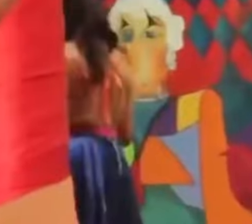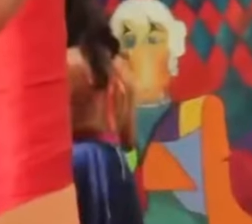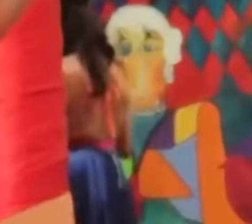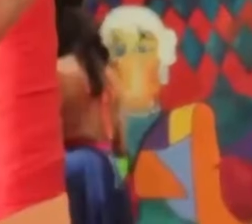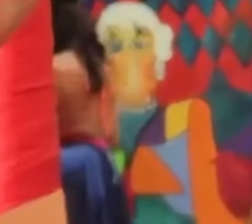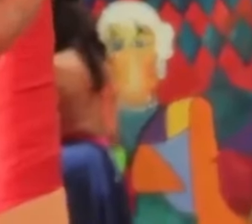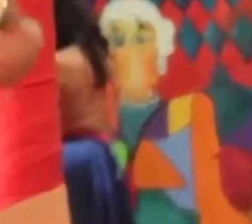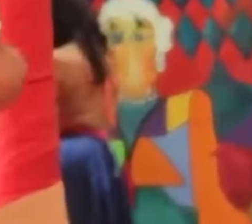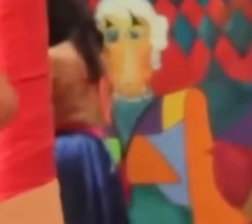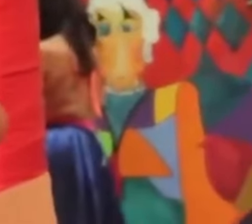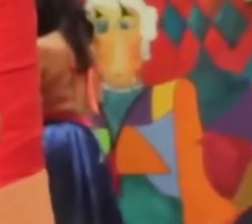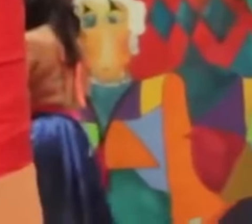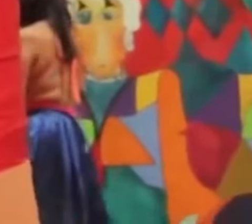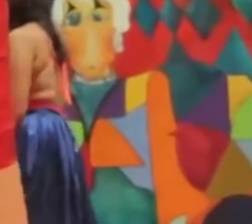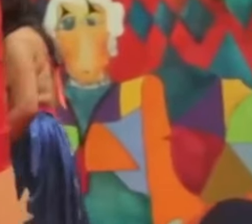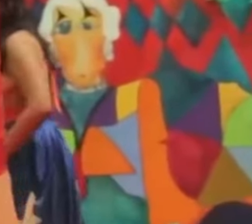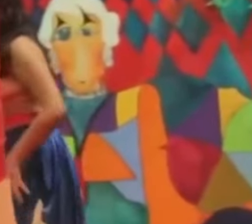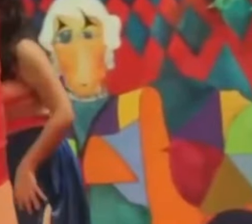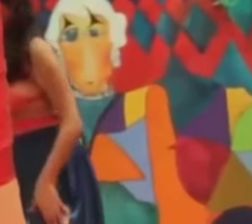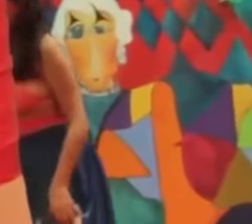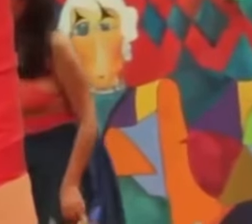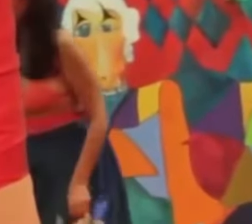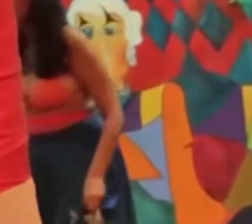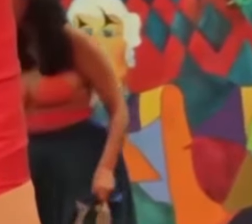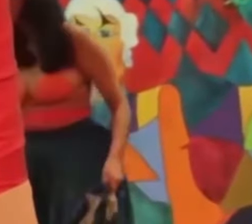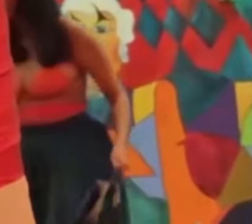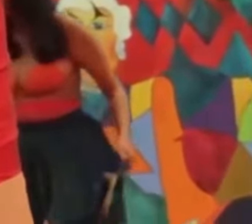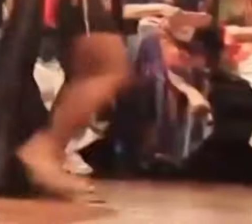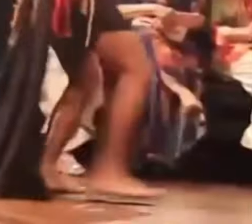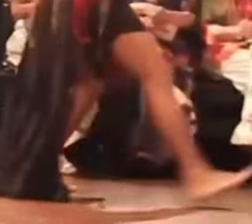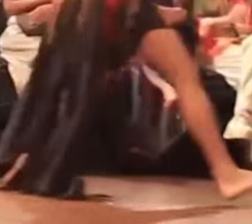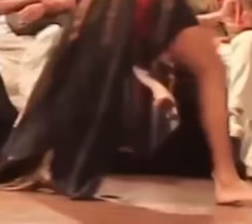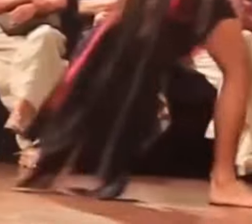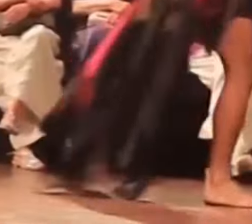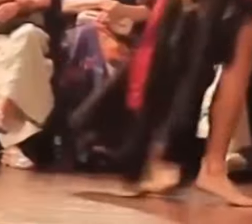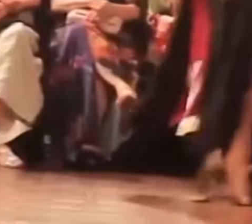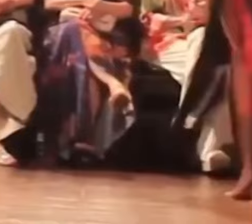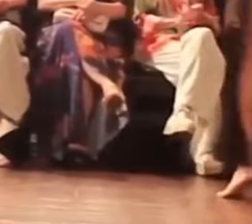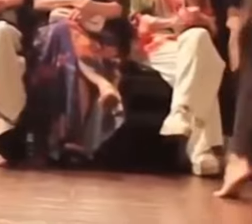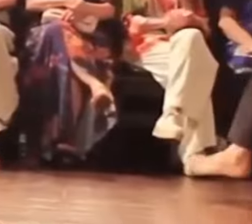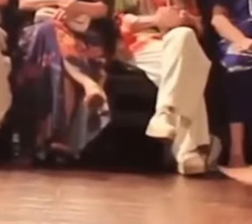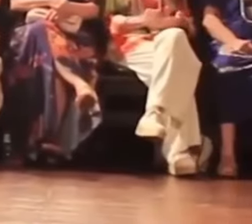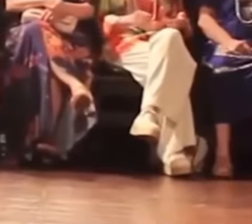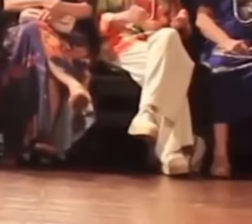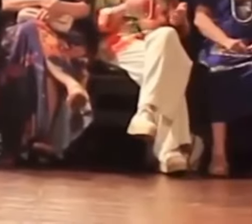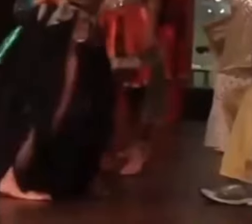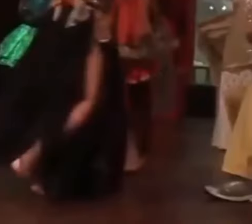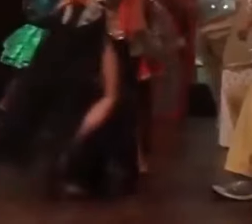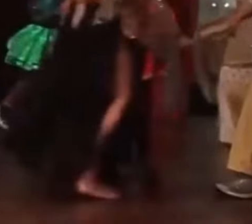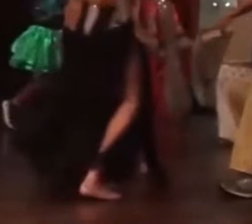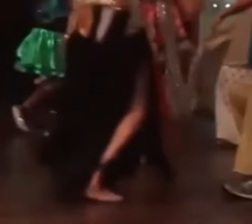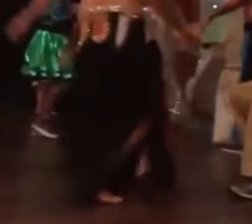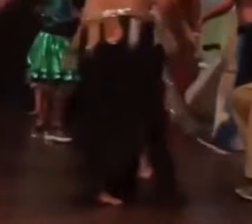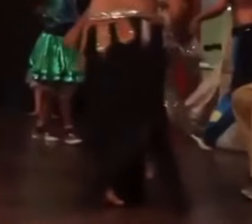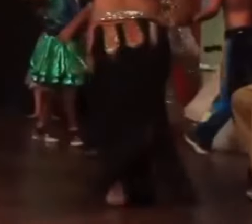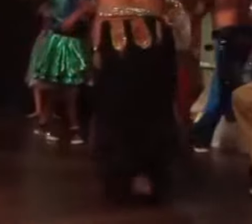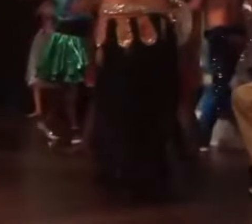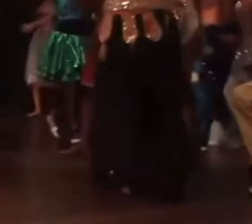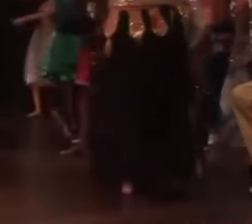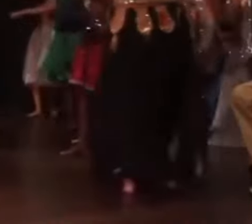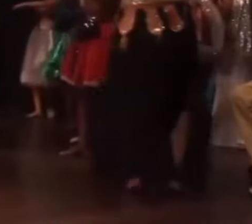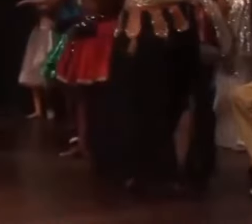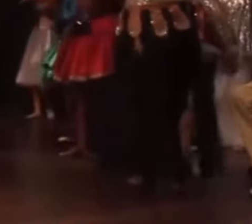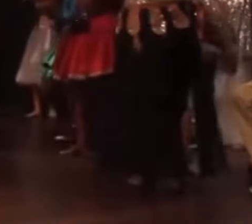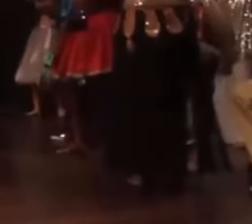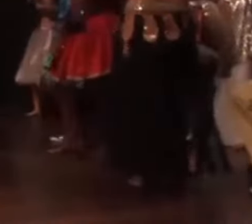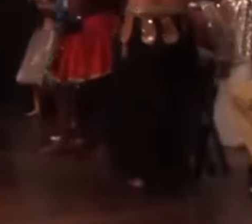lindo. Se eu soubesse a letra inteira, eu cantava todo dia aqui agora. mas nunca mais ficamos